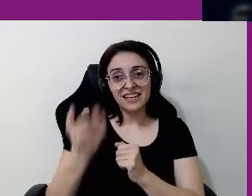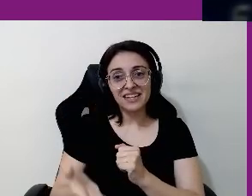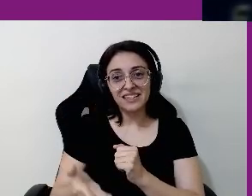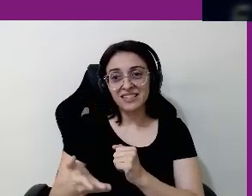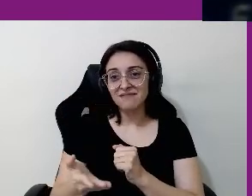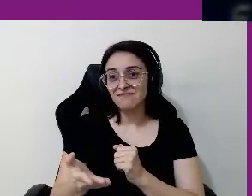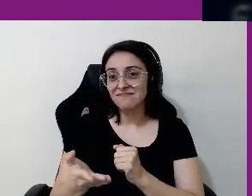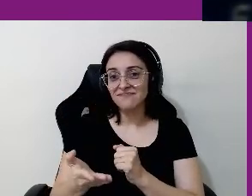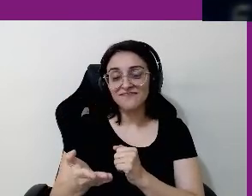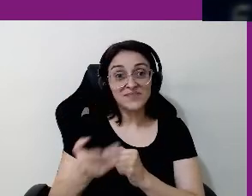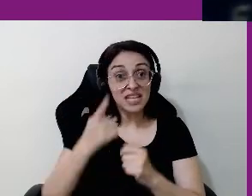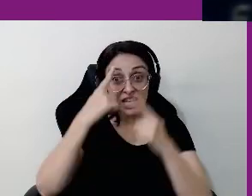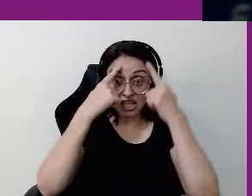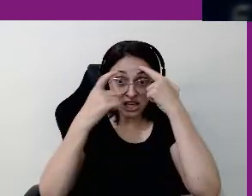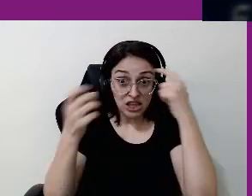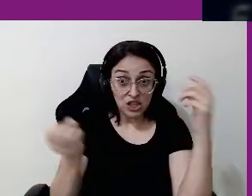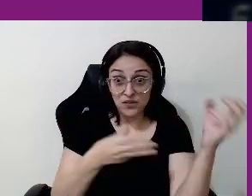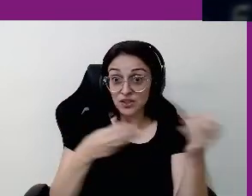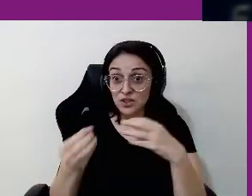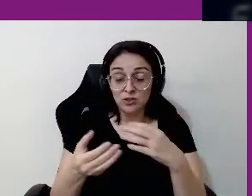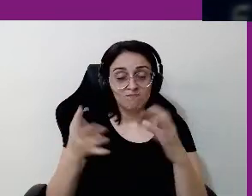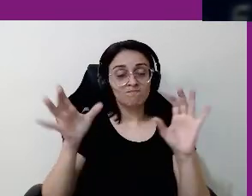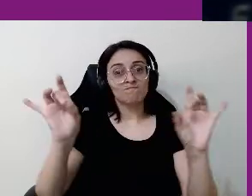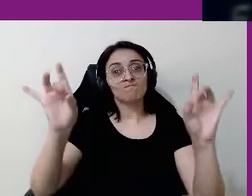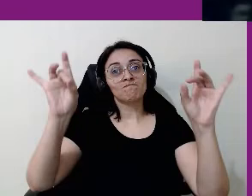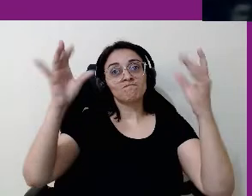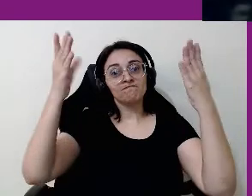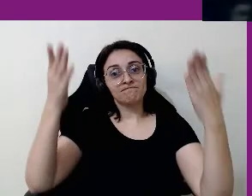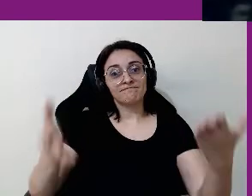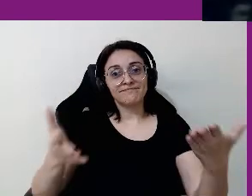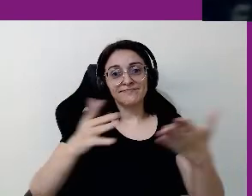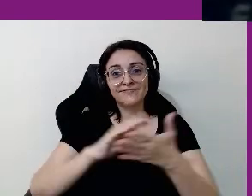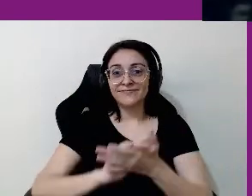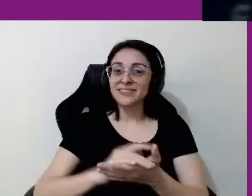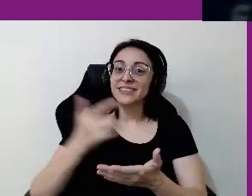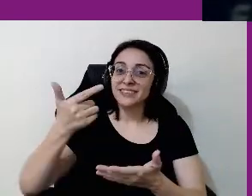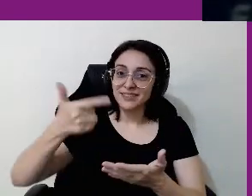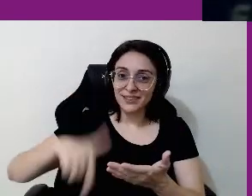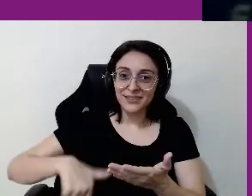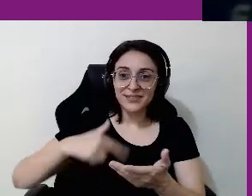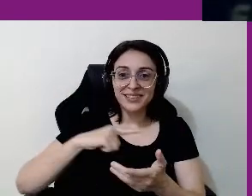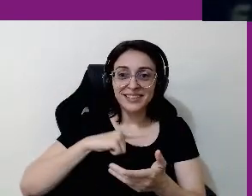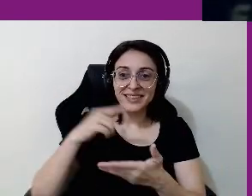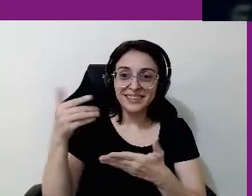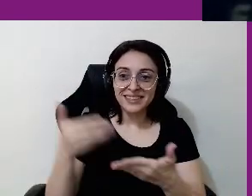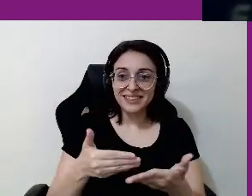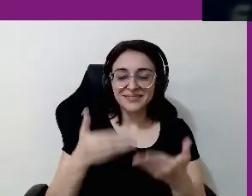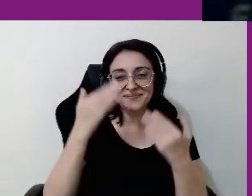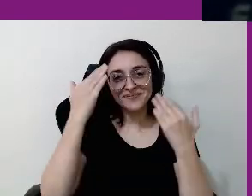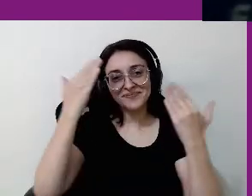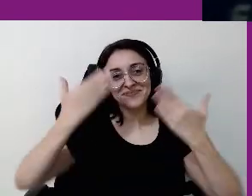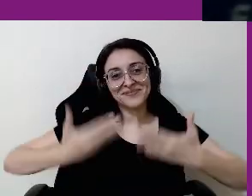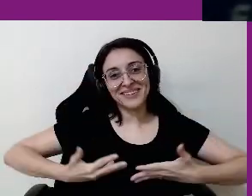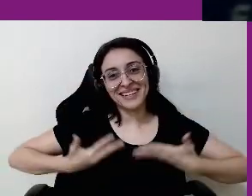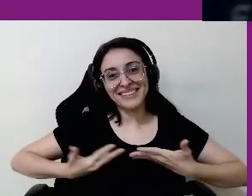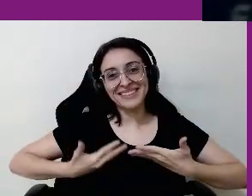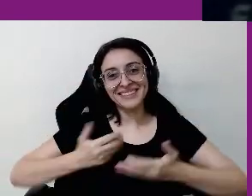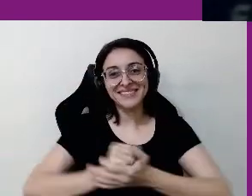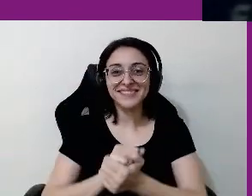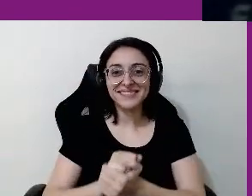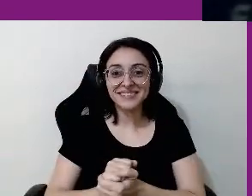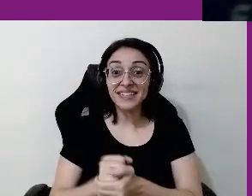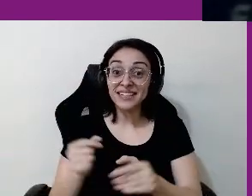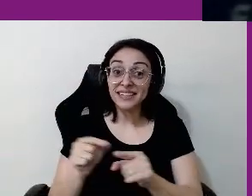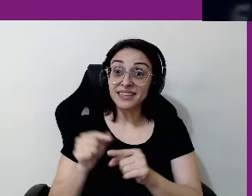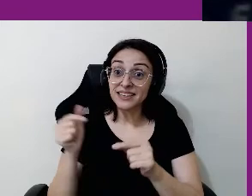é um inovador por excelência. Então, novamente, tê-lo aqui é uma alegria.